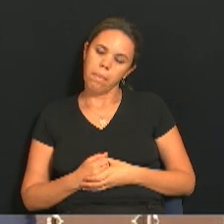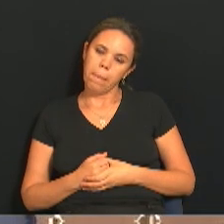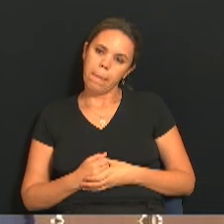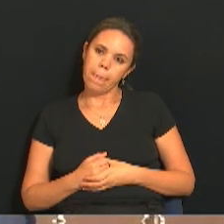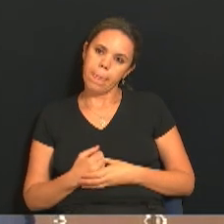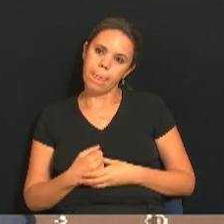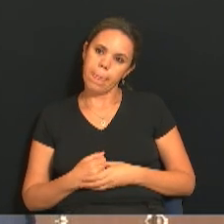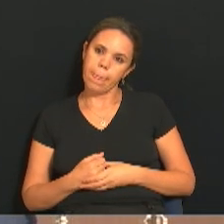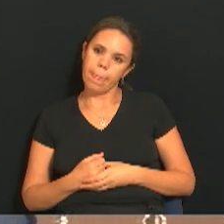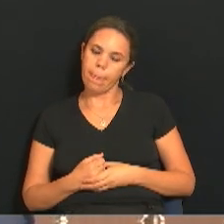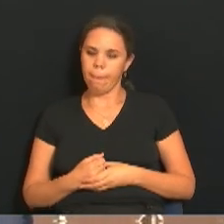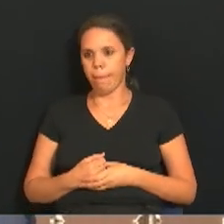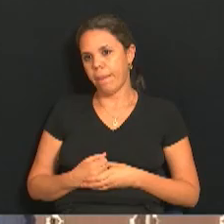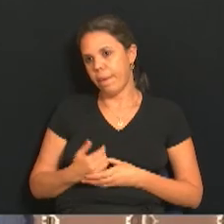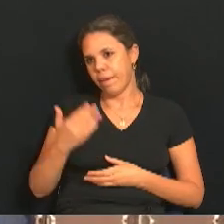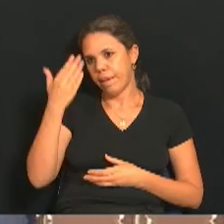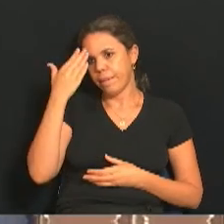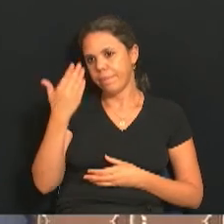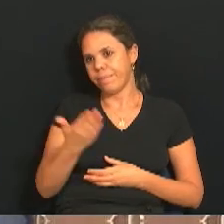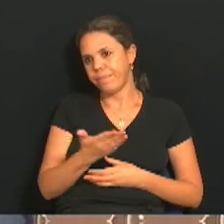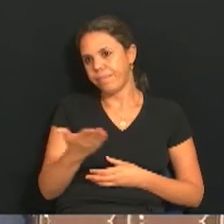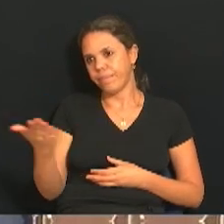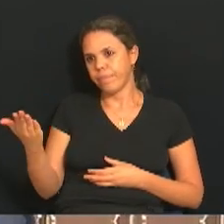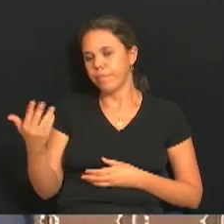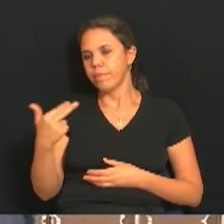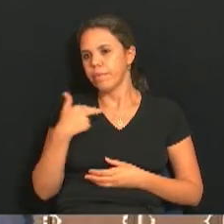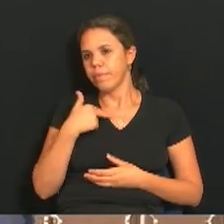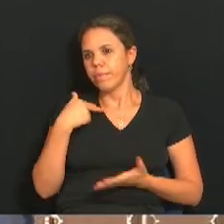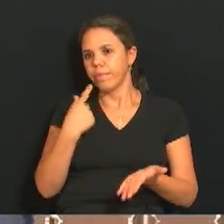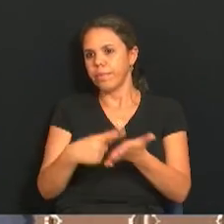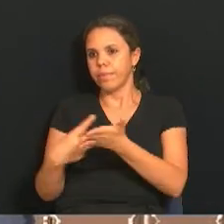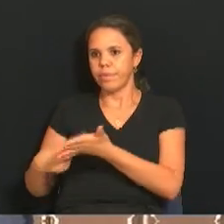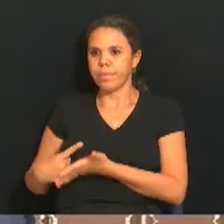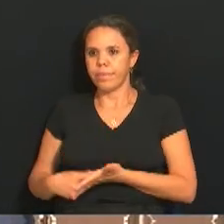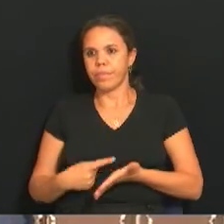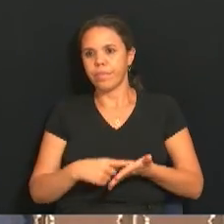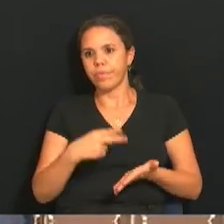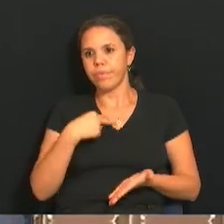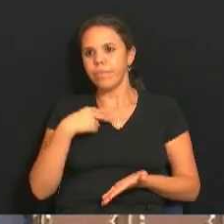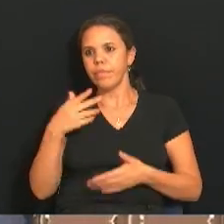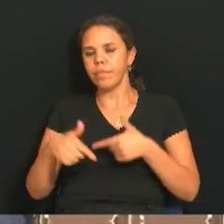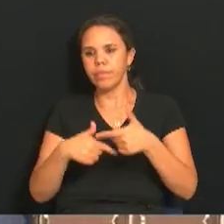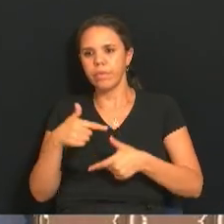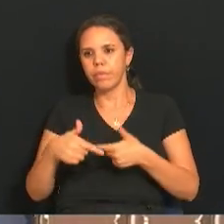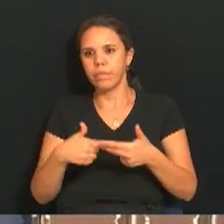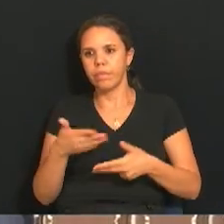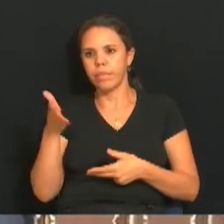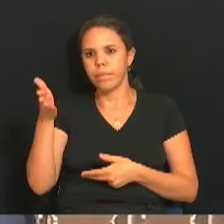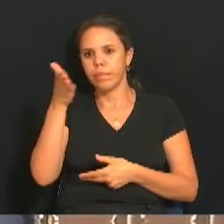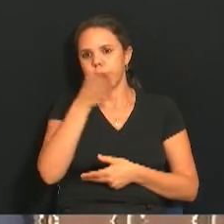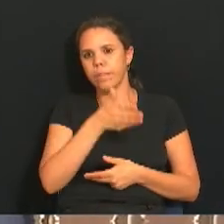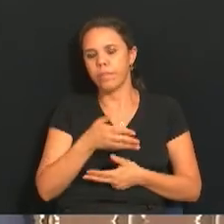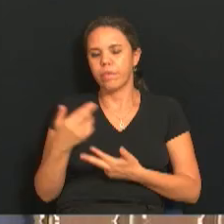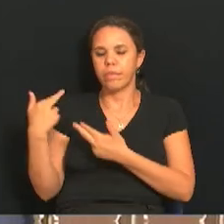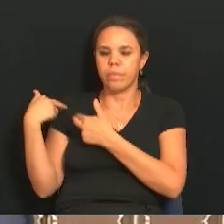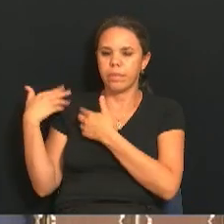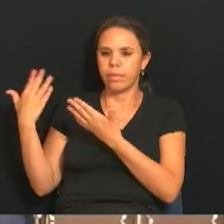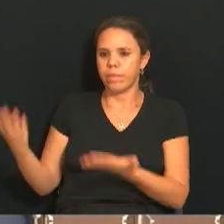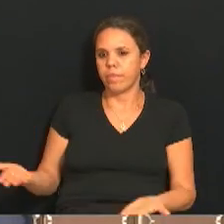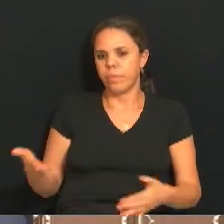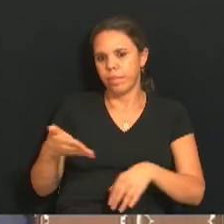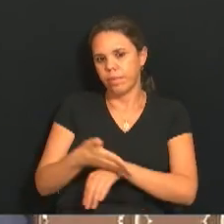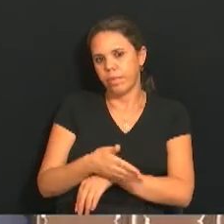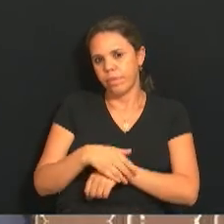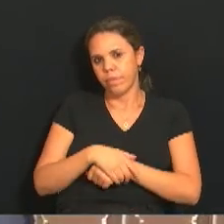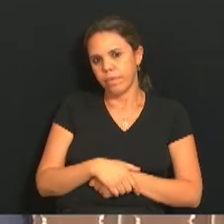Secretário, eu que agradeço, né? Sei das tarefas, né? Das rotinas aí que são atribuladas, mas agradeço por participar